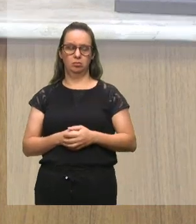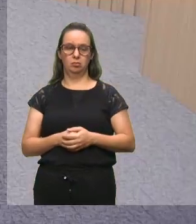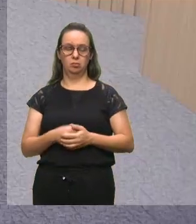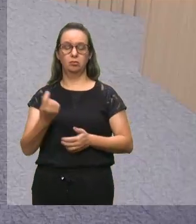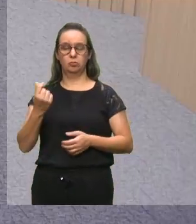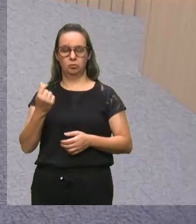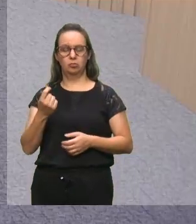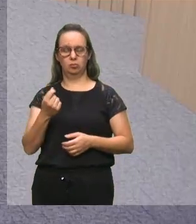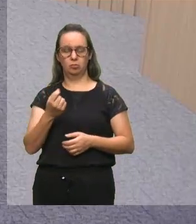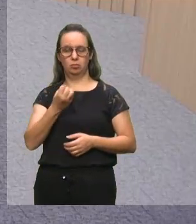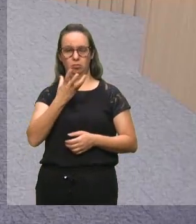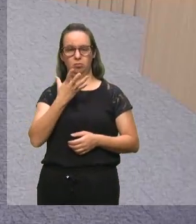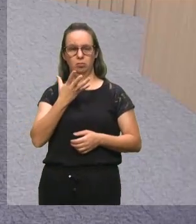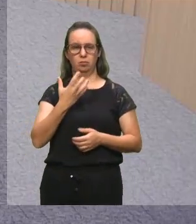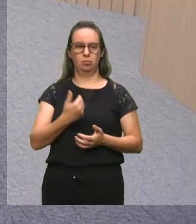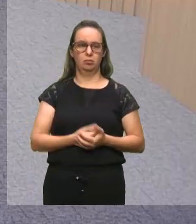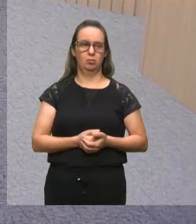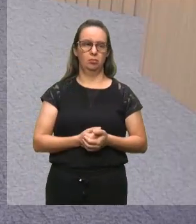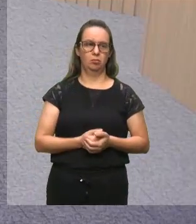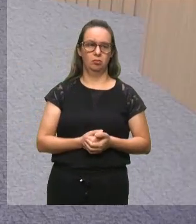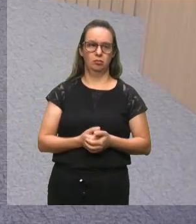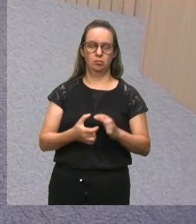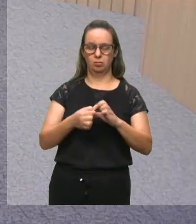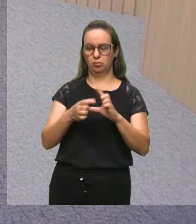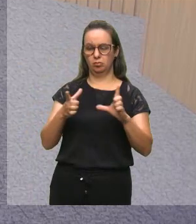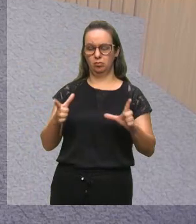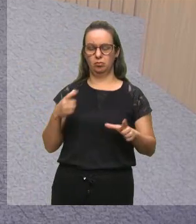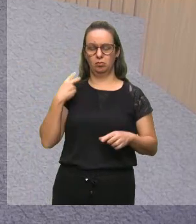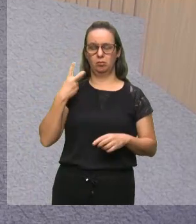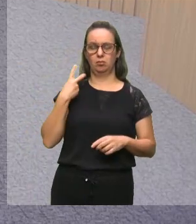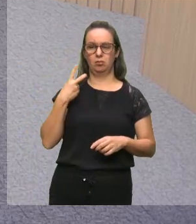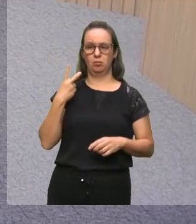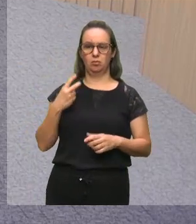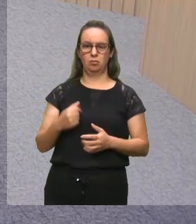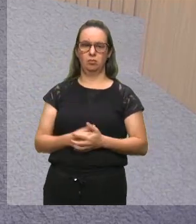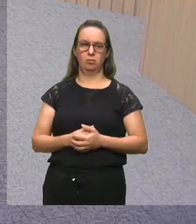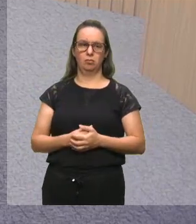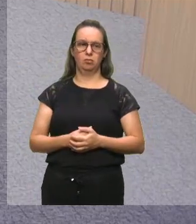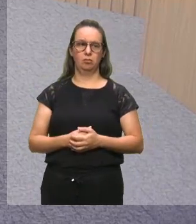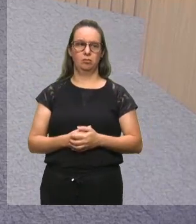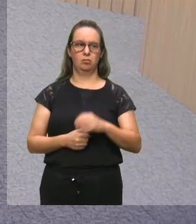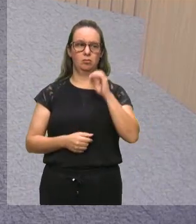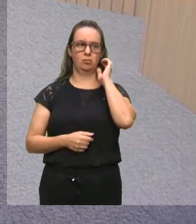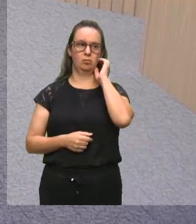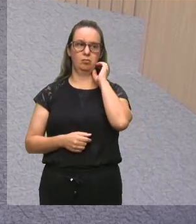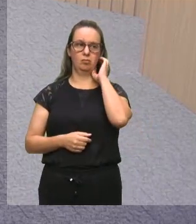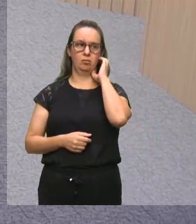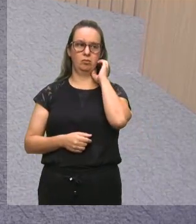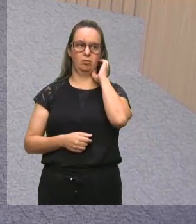Perfeito. É, passo a palavra aos vereadores. Quem gostaria de se inscrever?